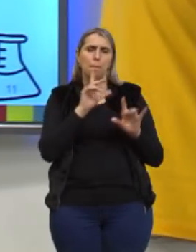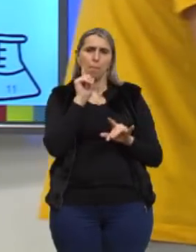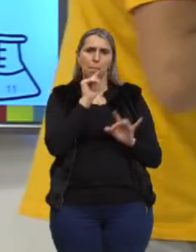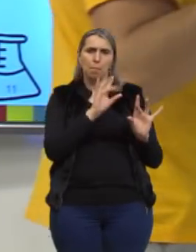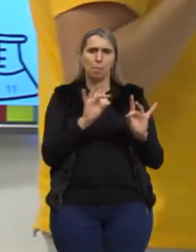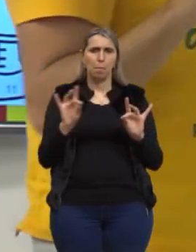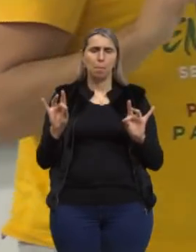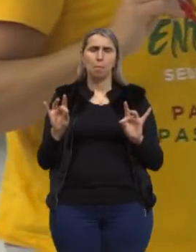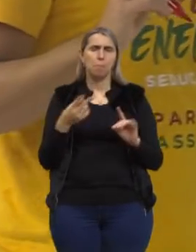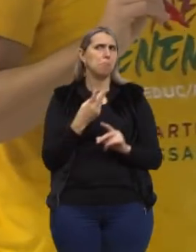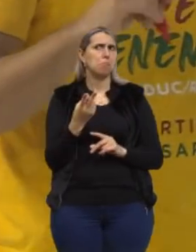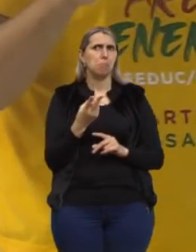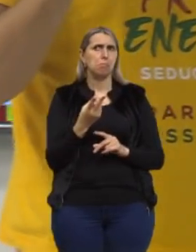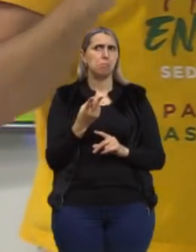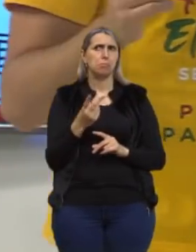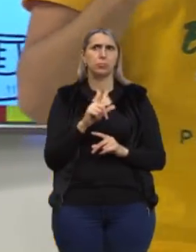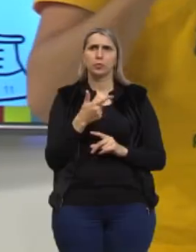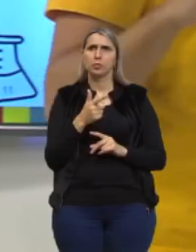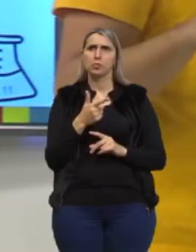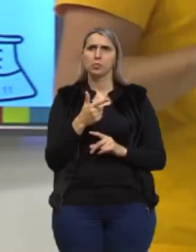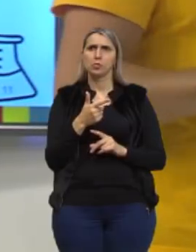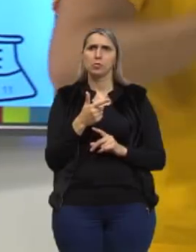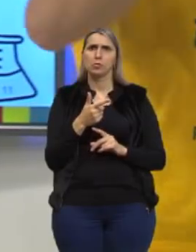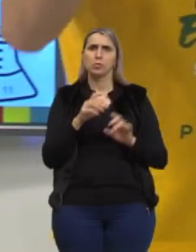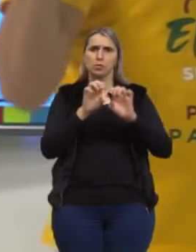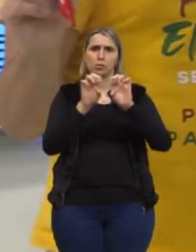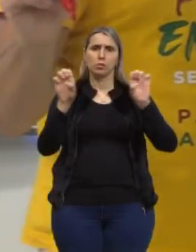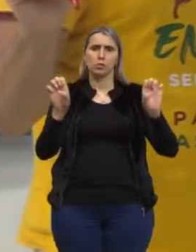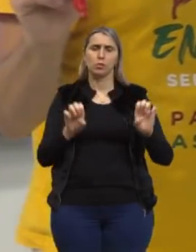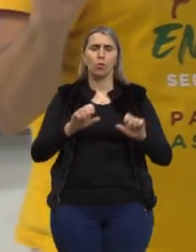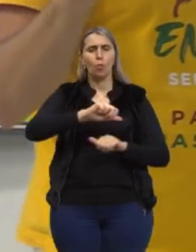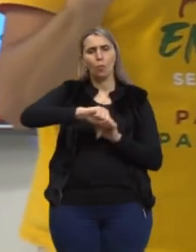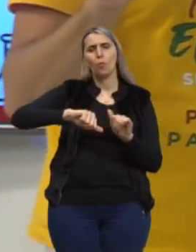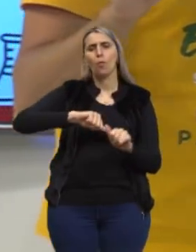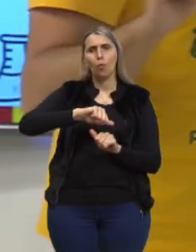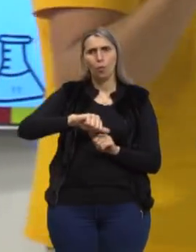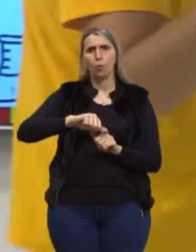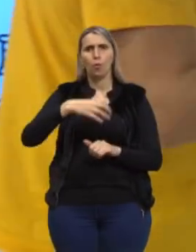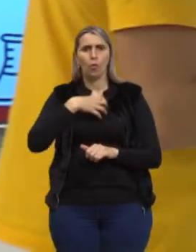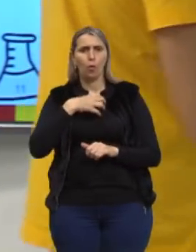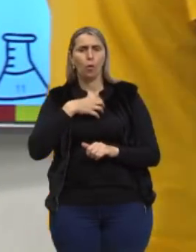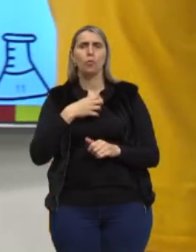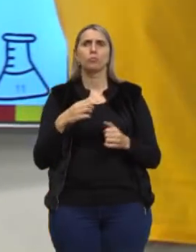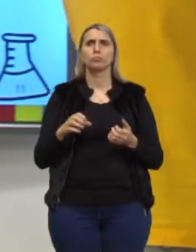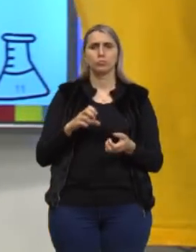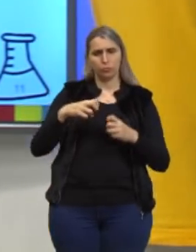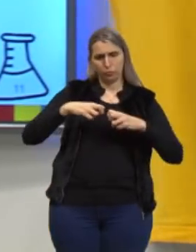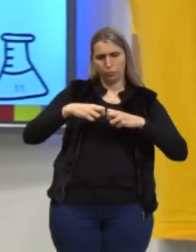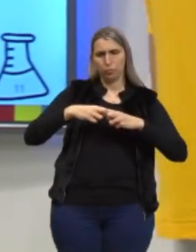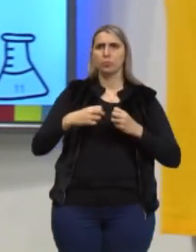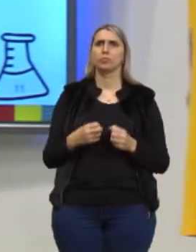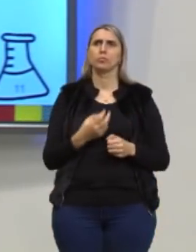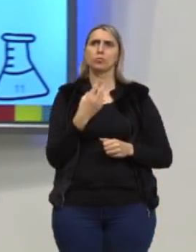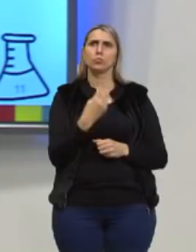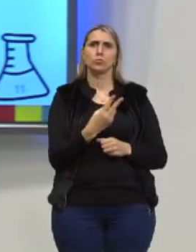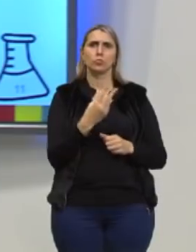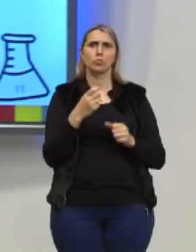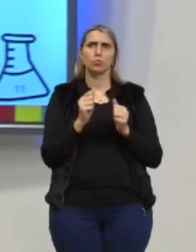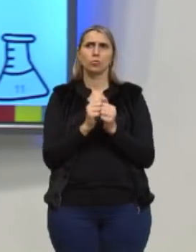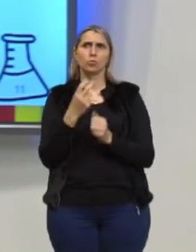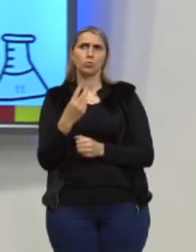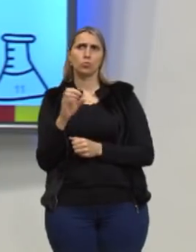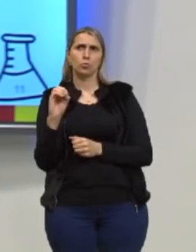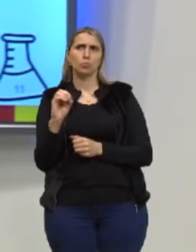líquido os dois se não tivesse eu peguei que pegar uma equação paga conversão de estado físico ó 2 com